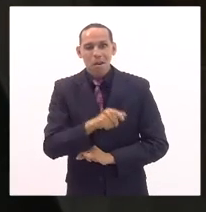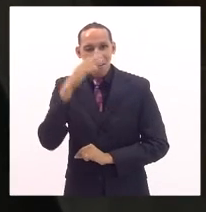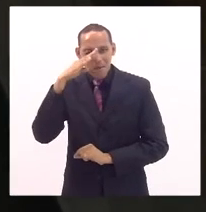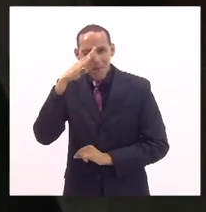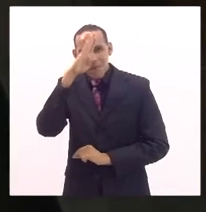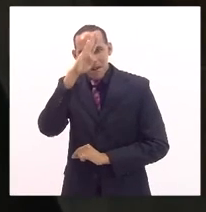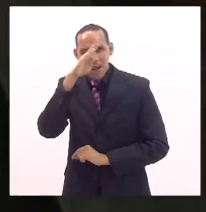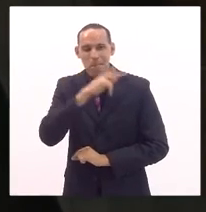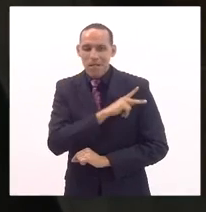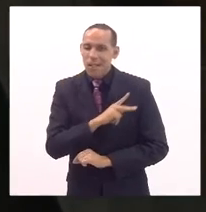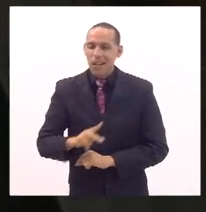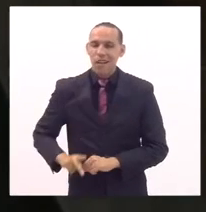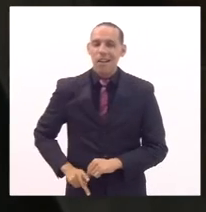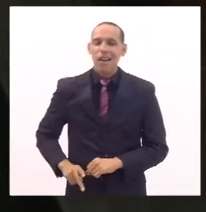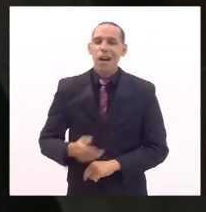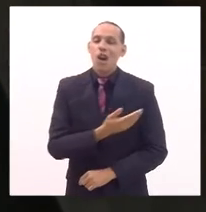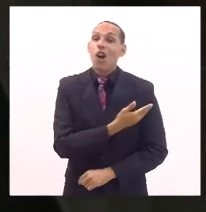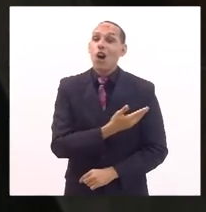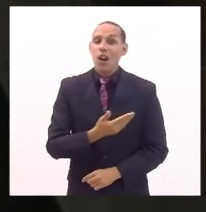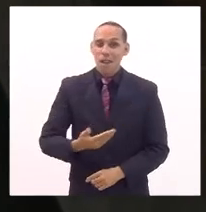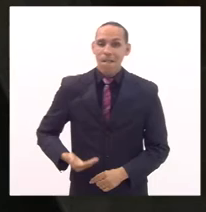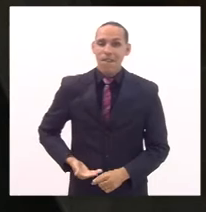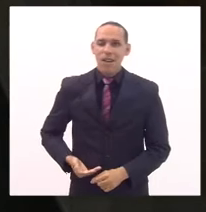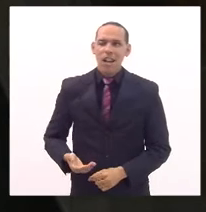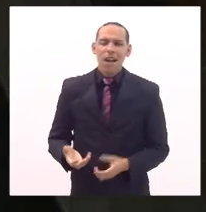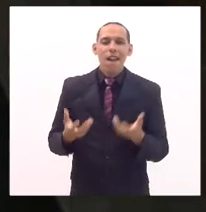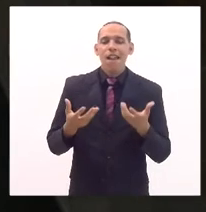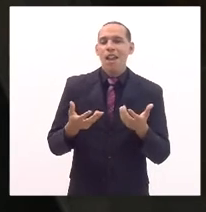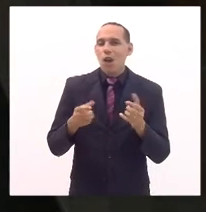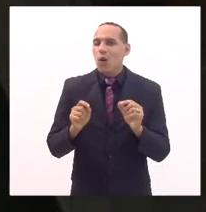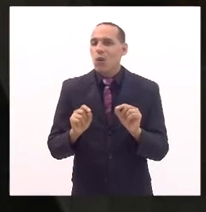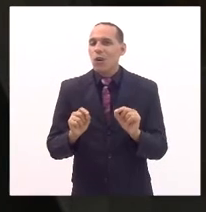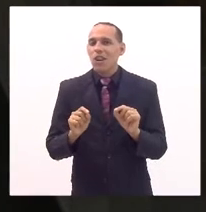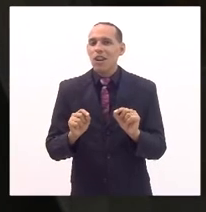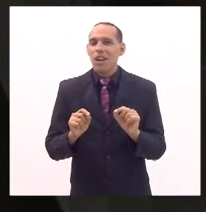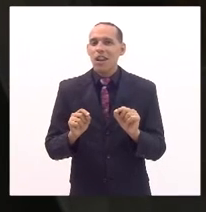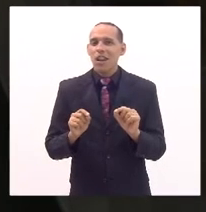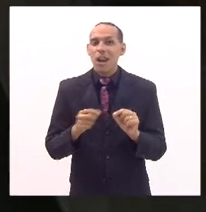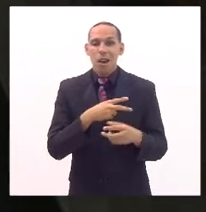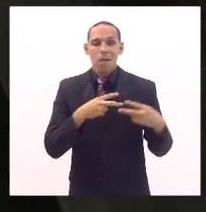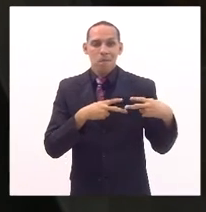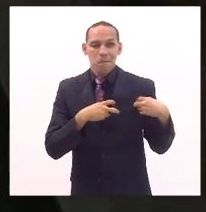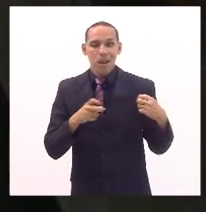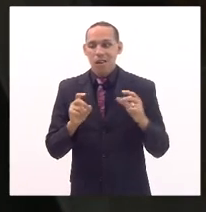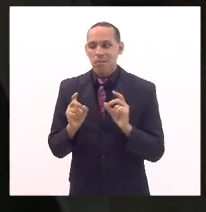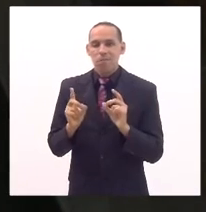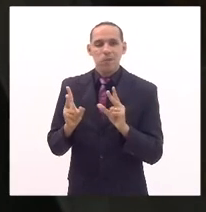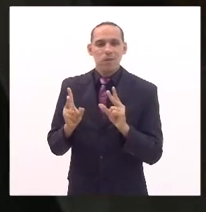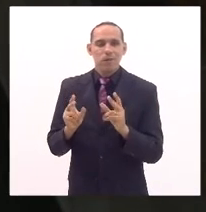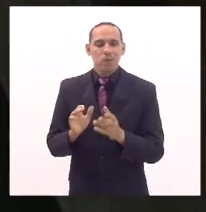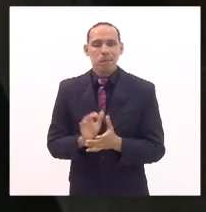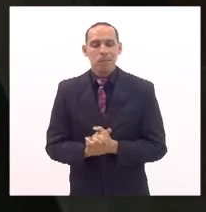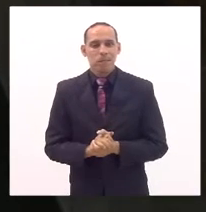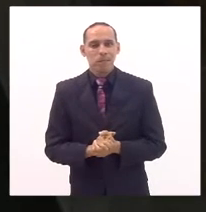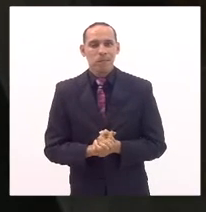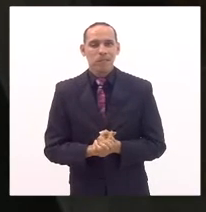bolsonaro o governo cogita a privatização da Petrobras